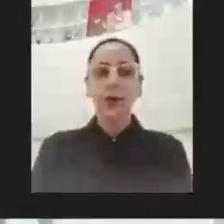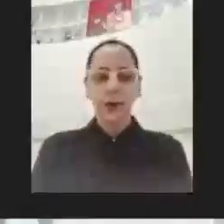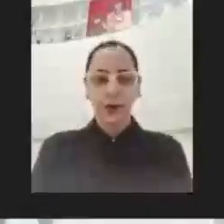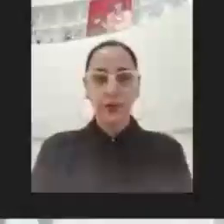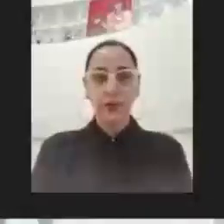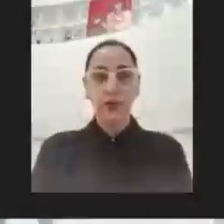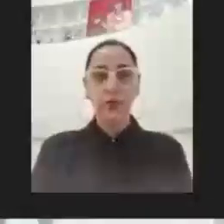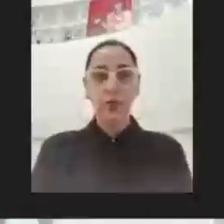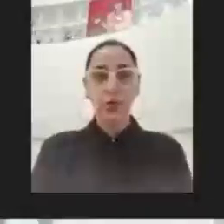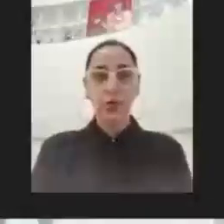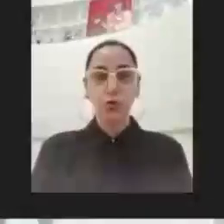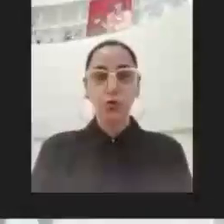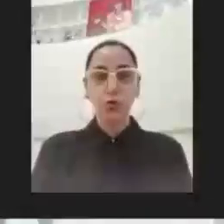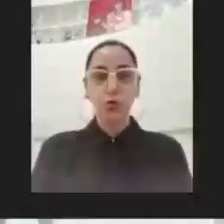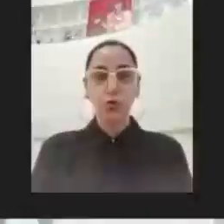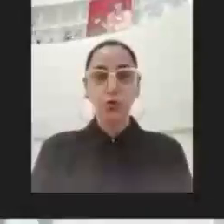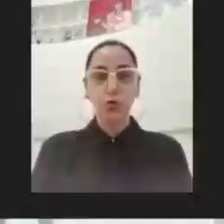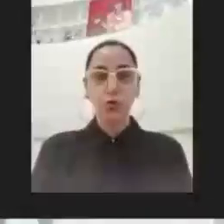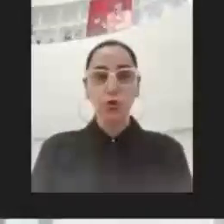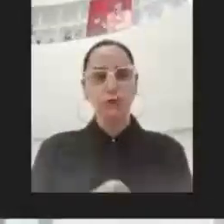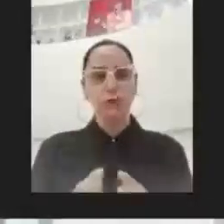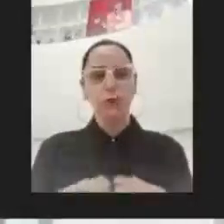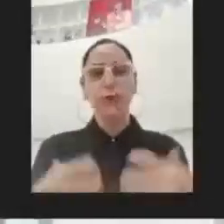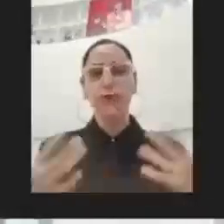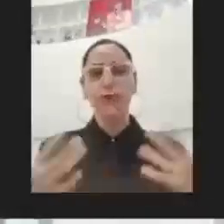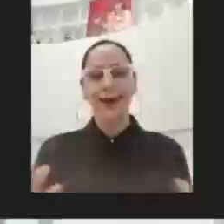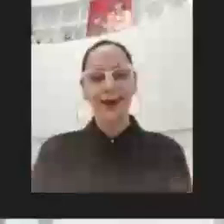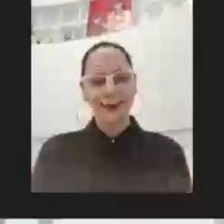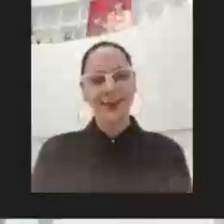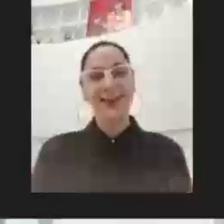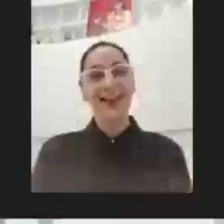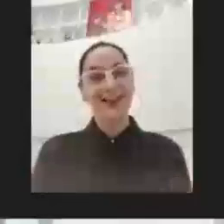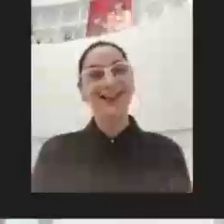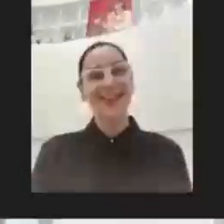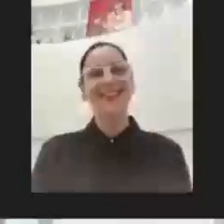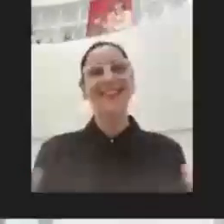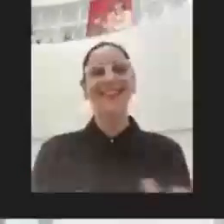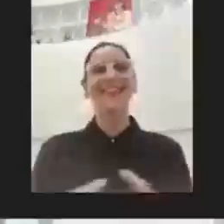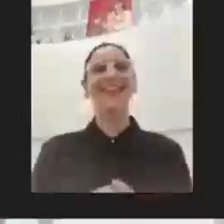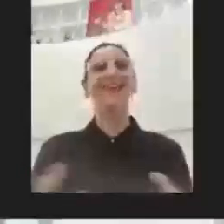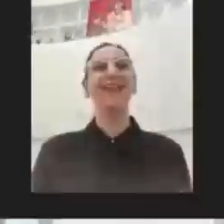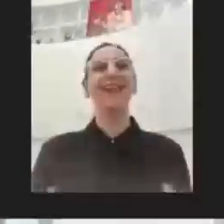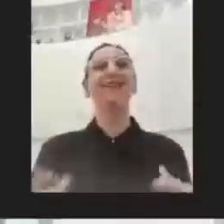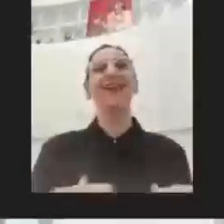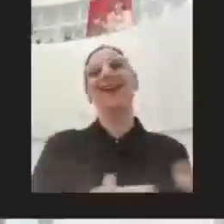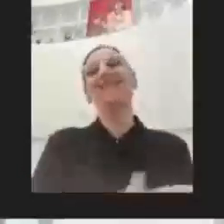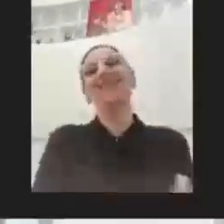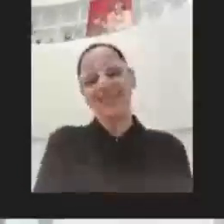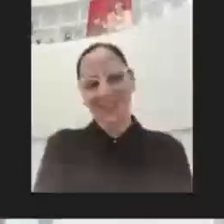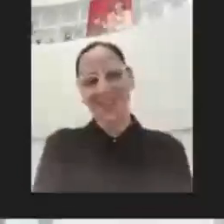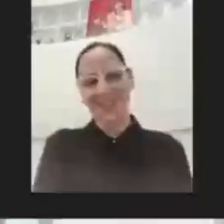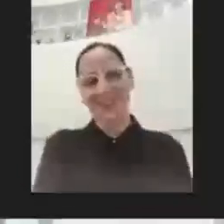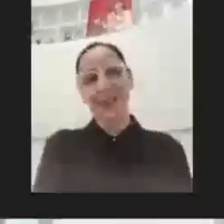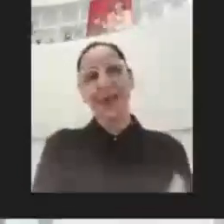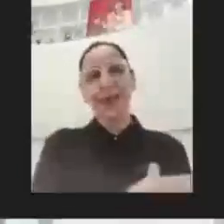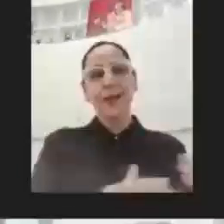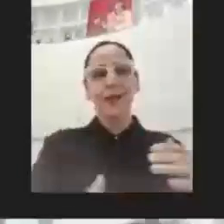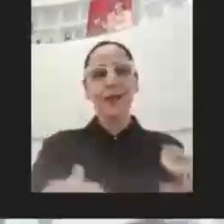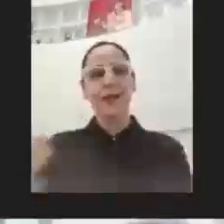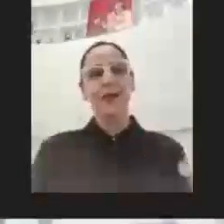de internação, que é o alojamento conjunto. Então, o ideal, né, seria ter alguém